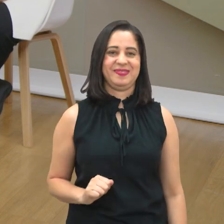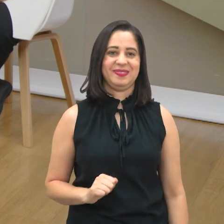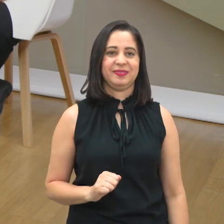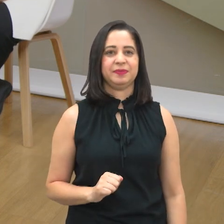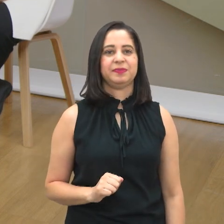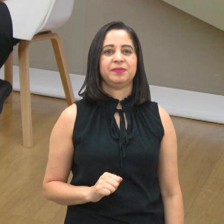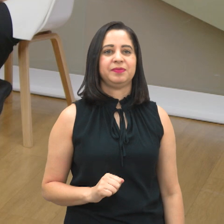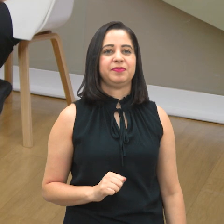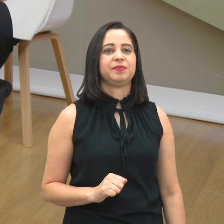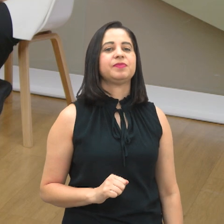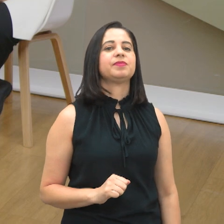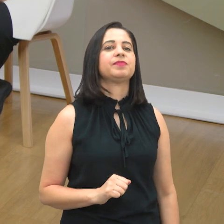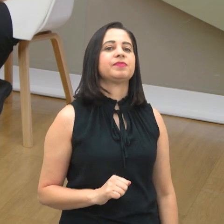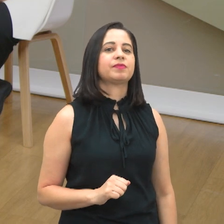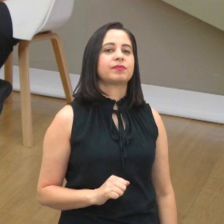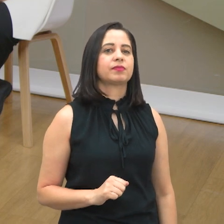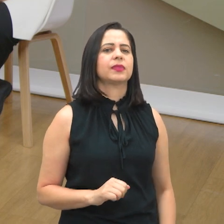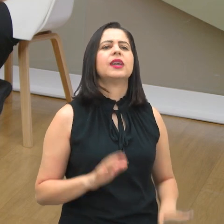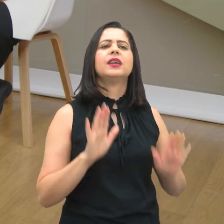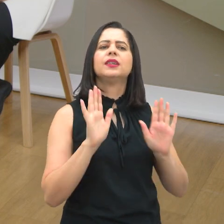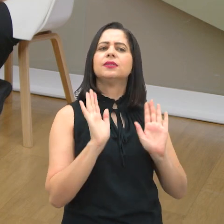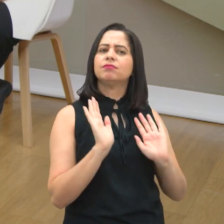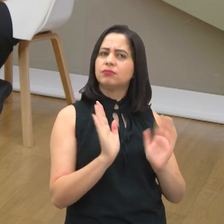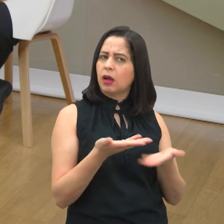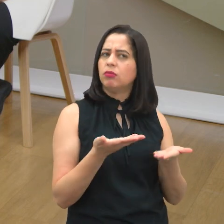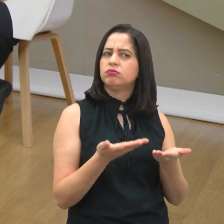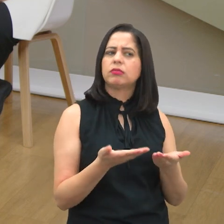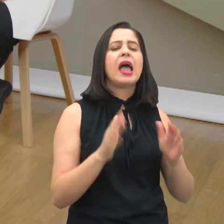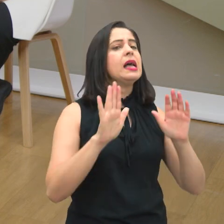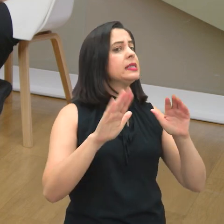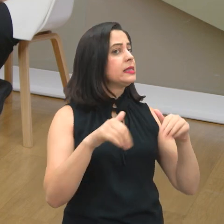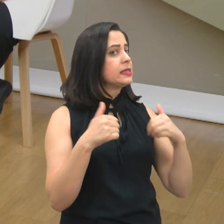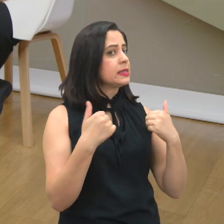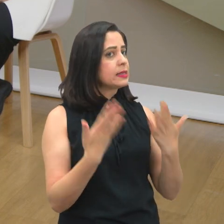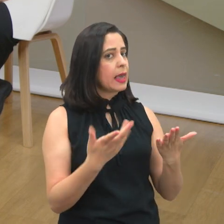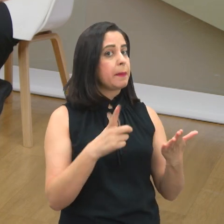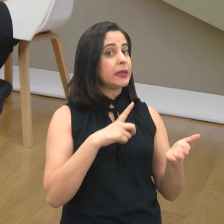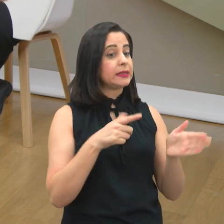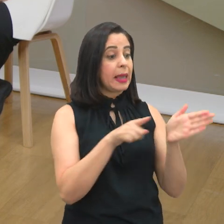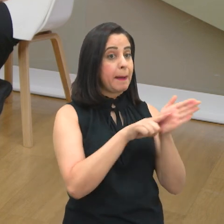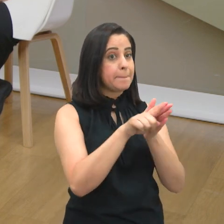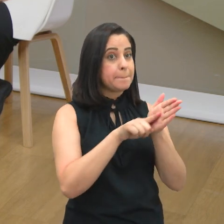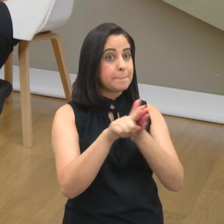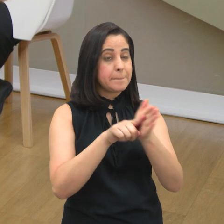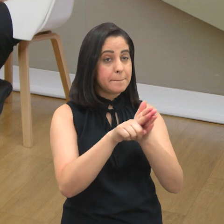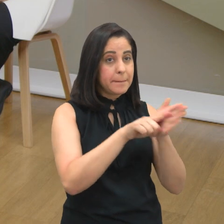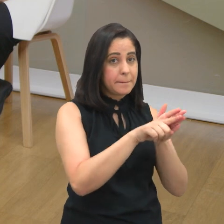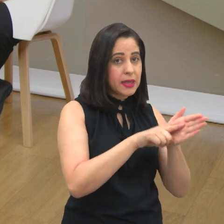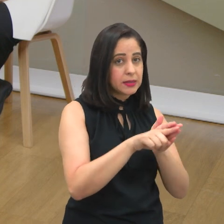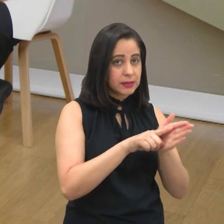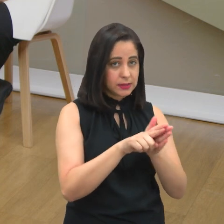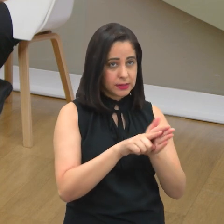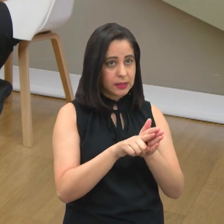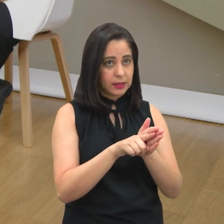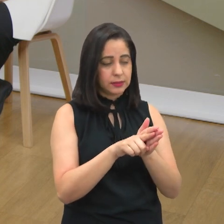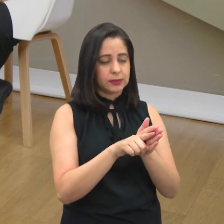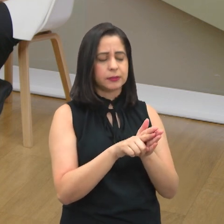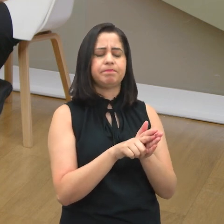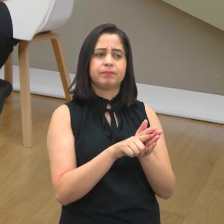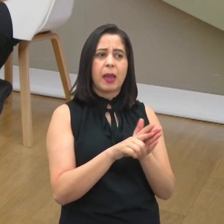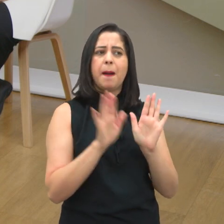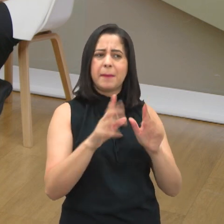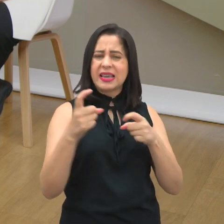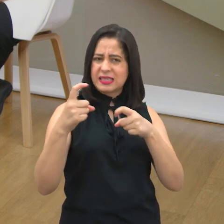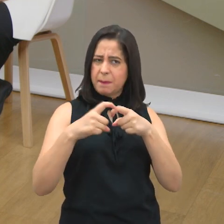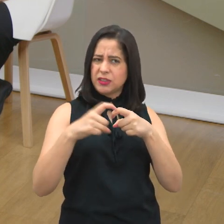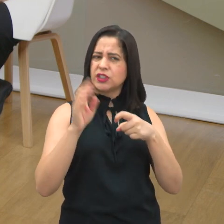Silveira. Doutora Suzana, várias pesquisas foram realizadas. O que a gente pode falar quando a gente fala em avanço para a cura do